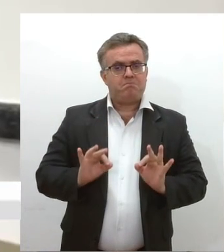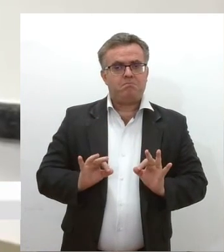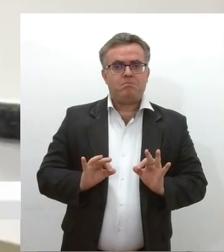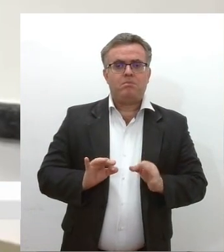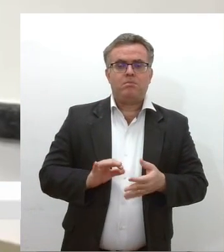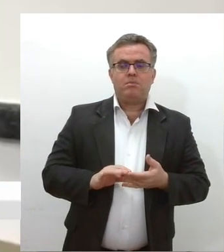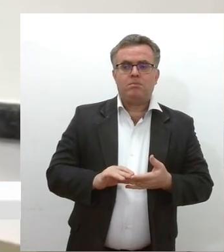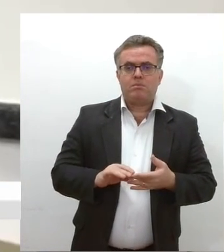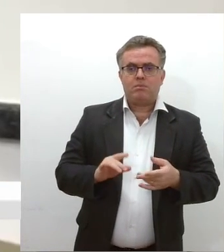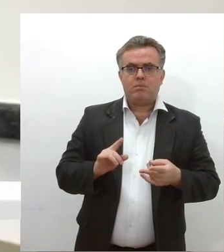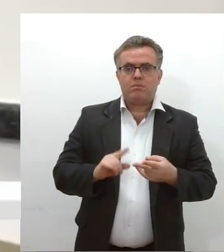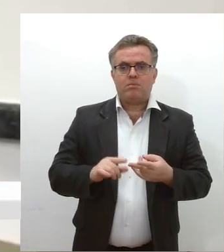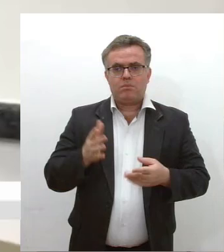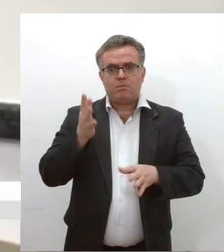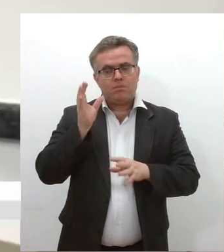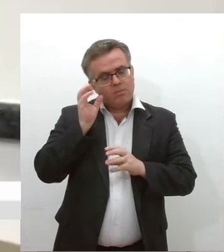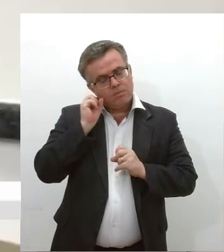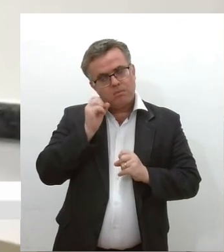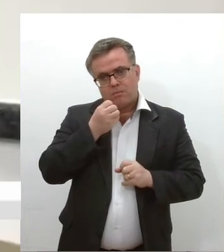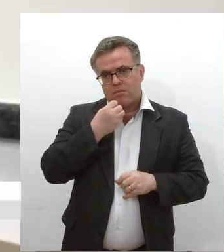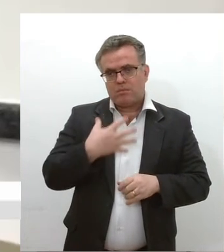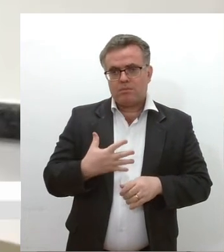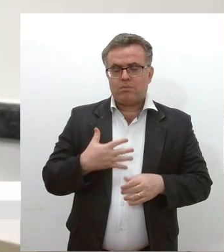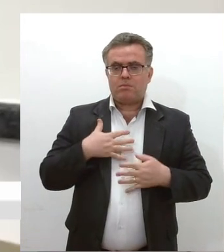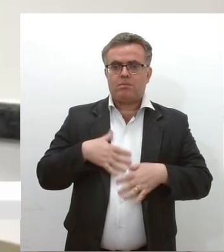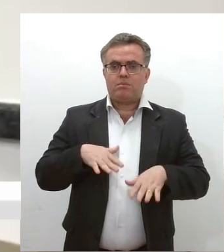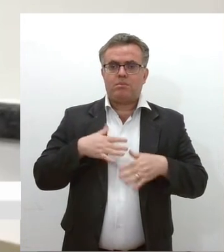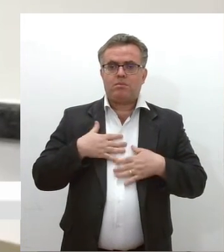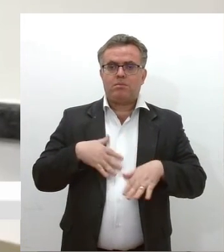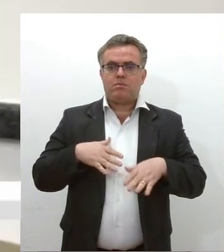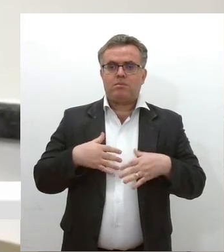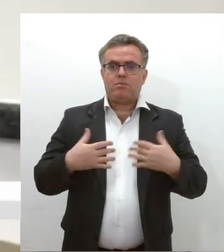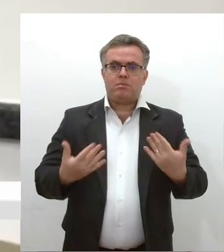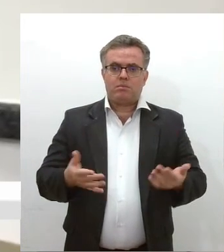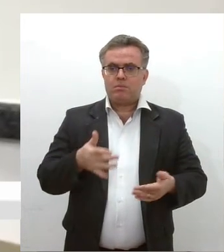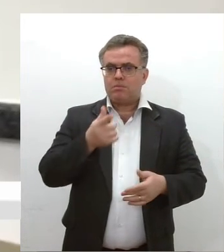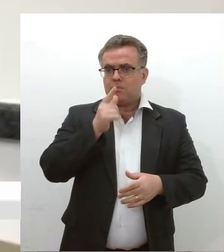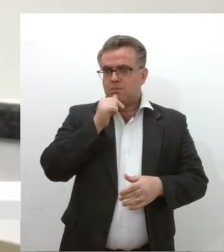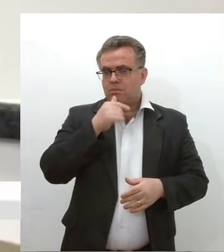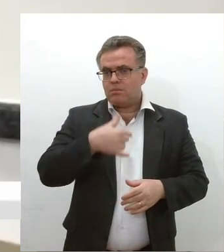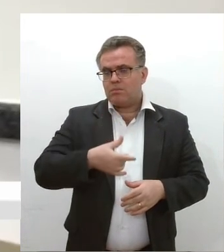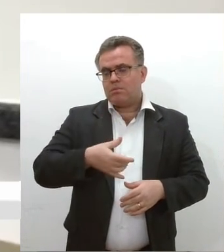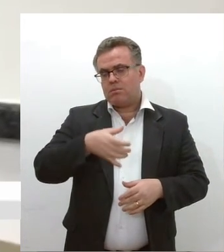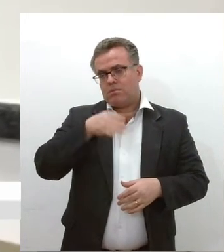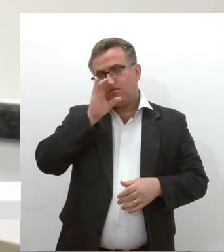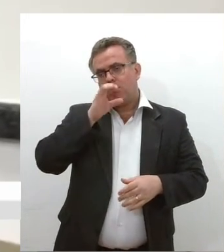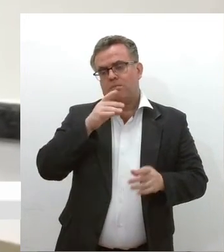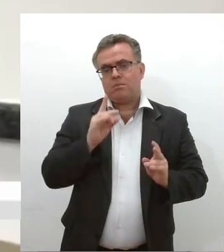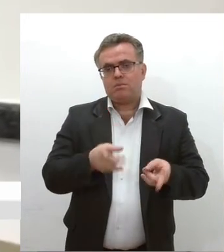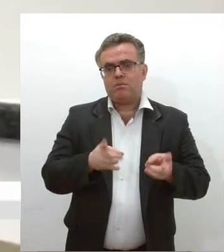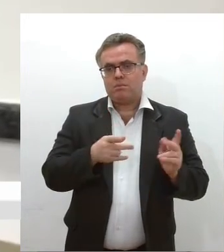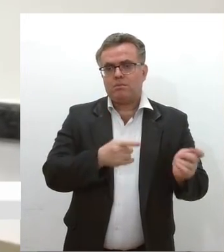dormir bem, controle do estresse, beber água, é o que a gente pode fazer pela nossa saúde.